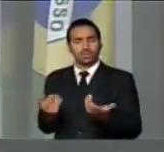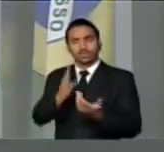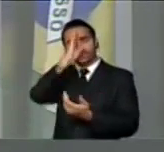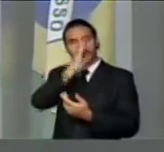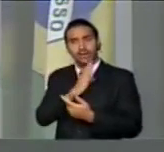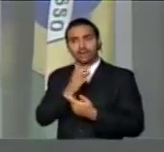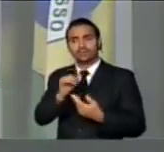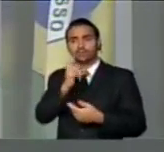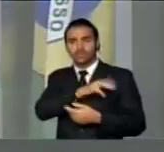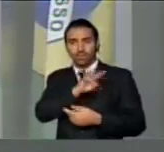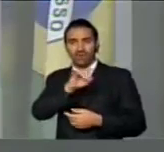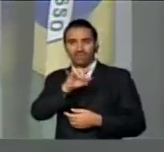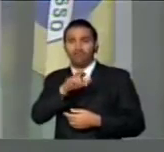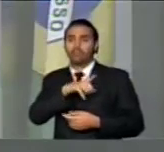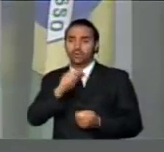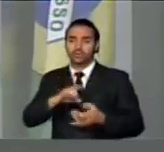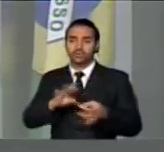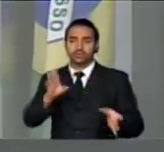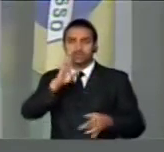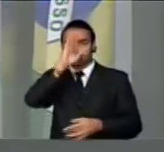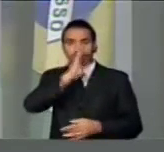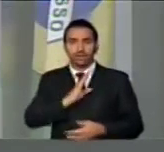é?